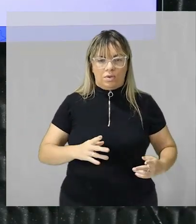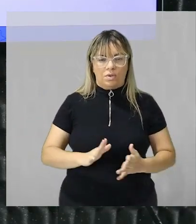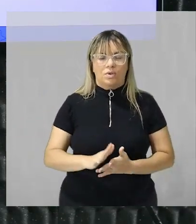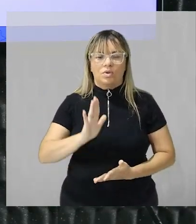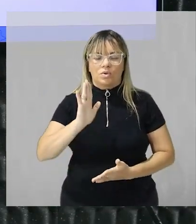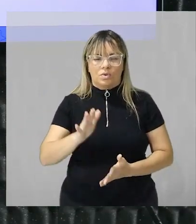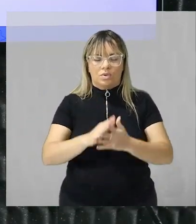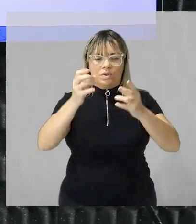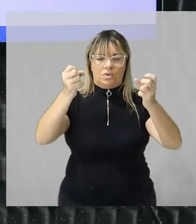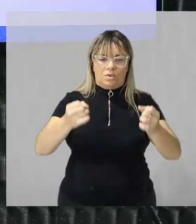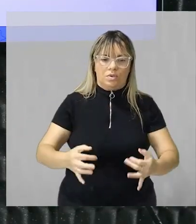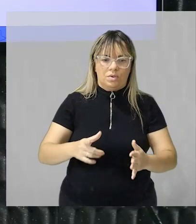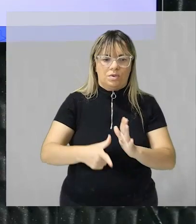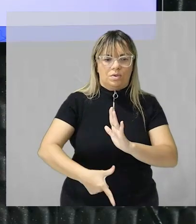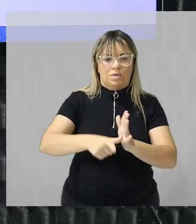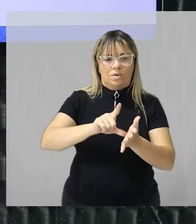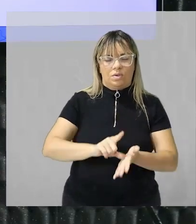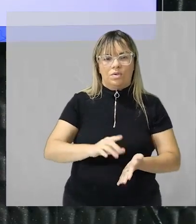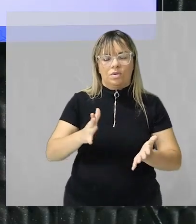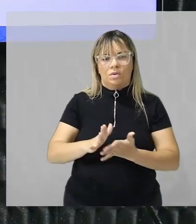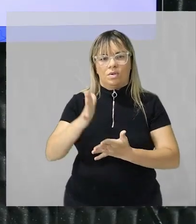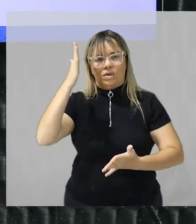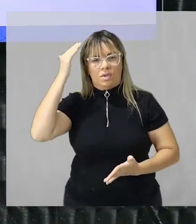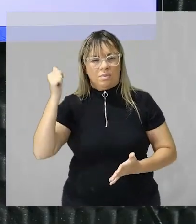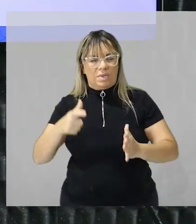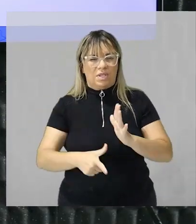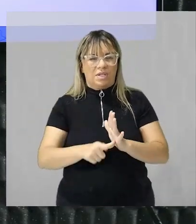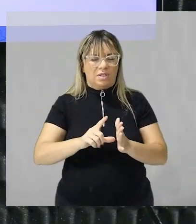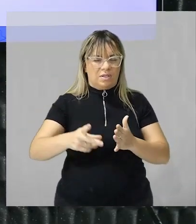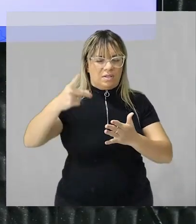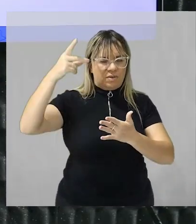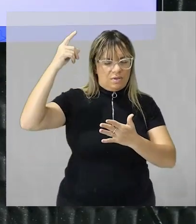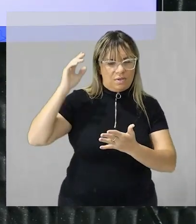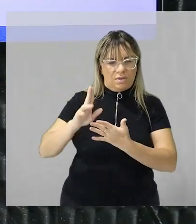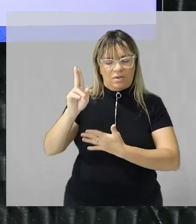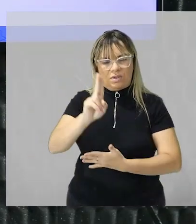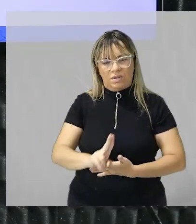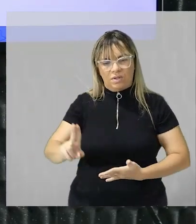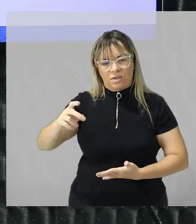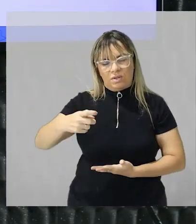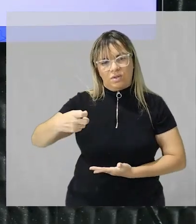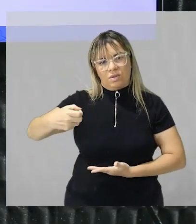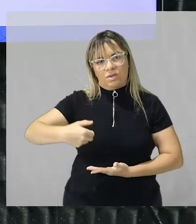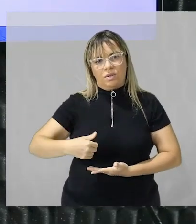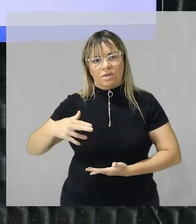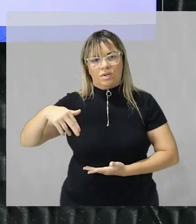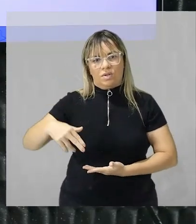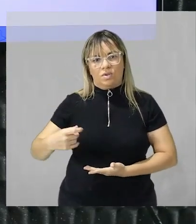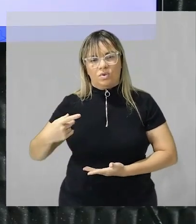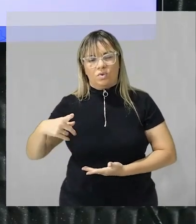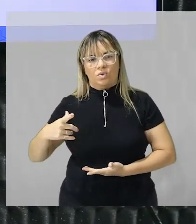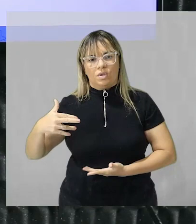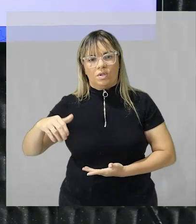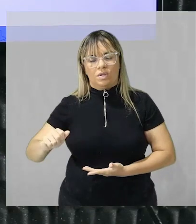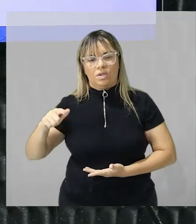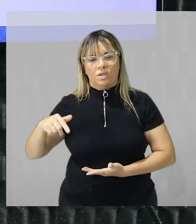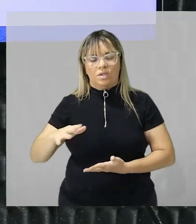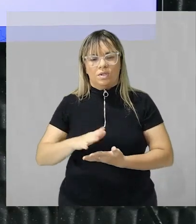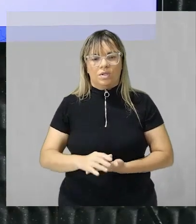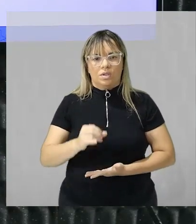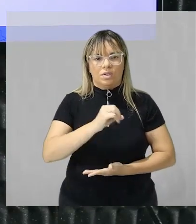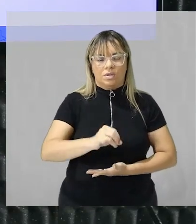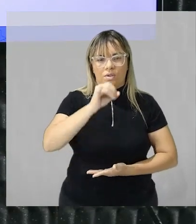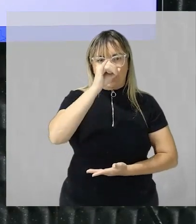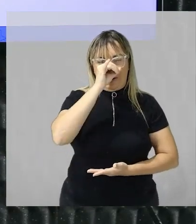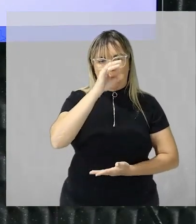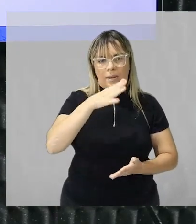de comentar anteriormente. Vocês sabiam que antigamente utilizava-se insulina de porco? Então as pessoas pegavam,